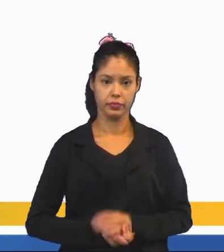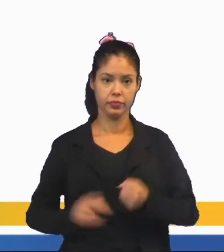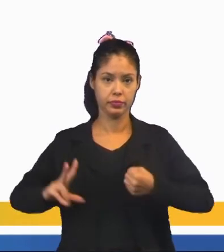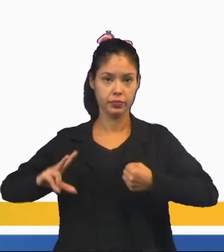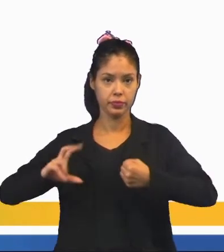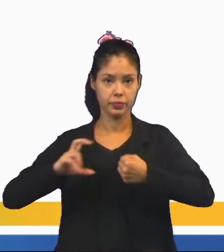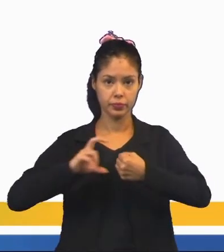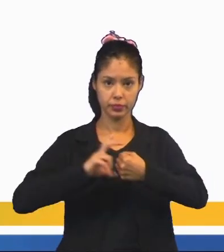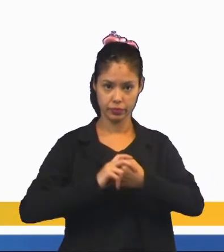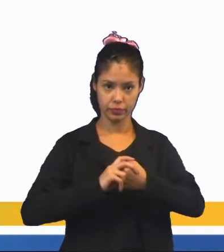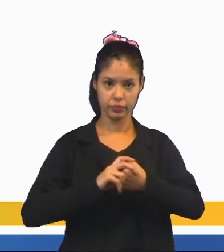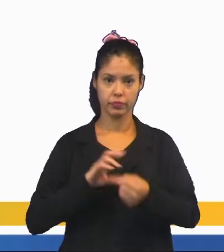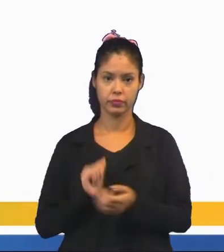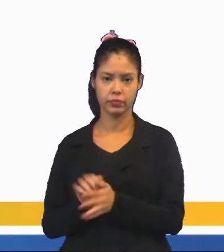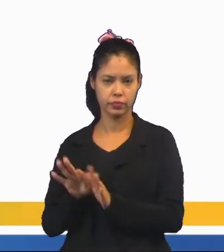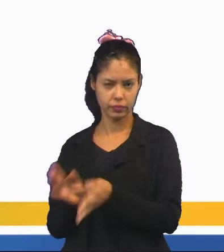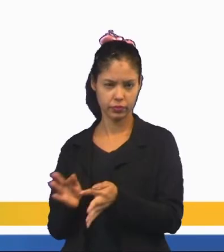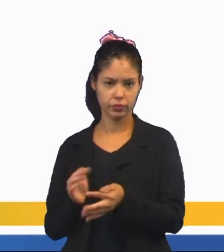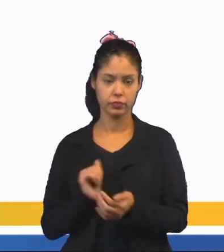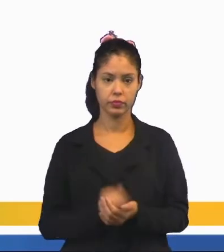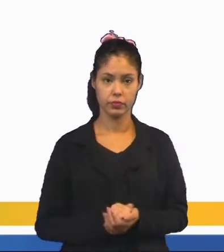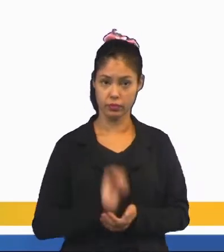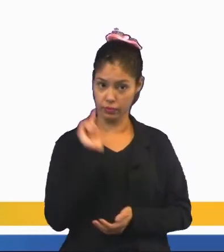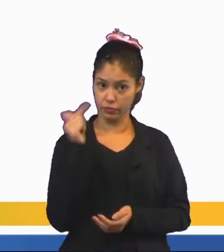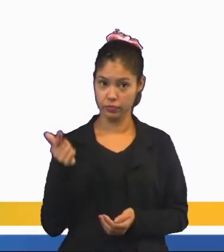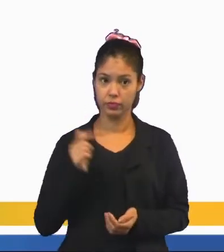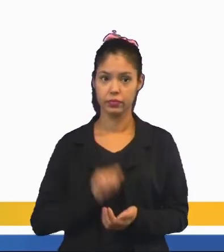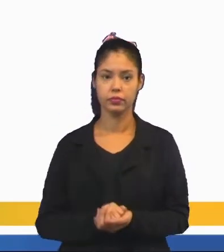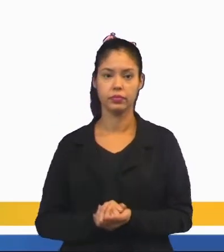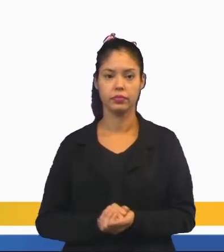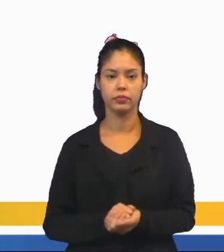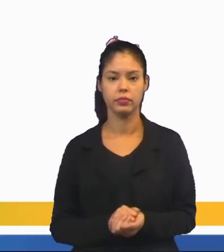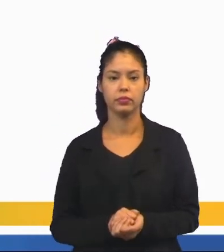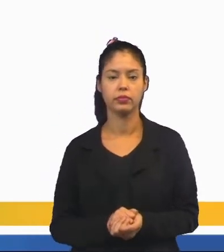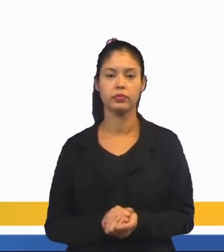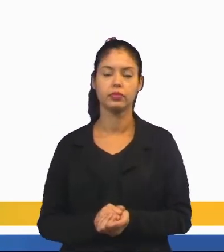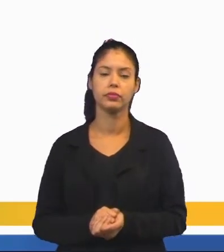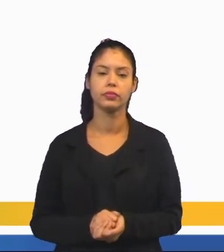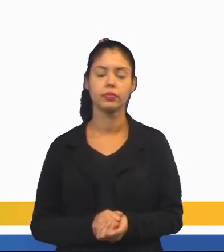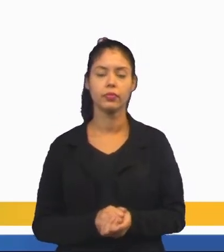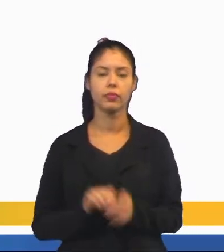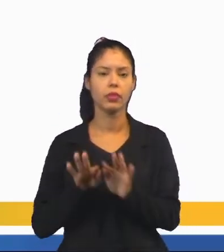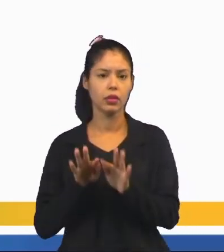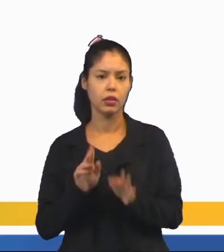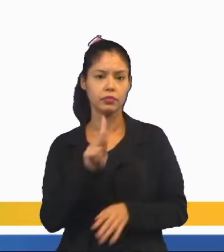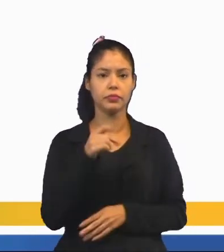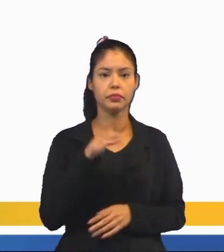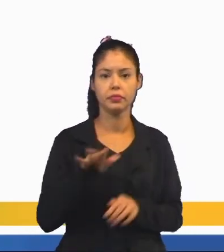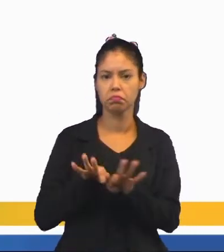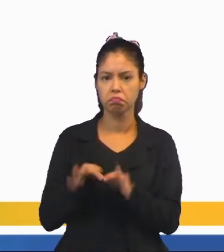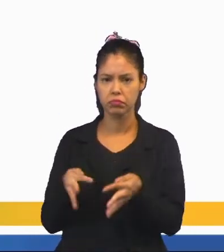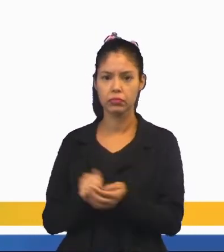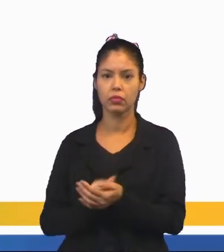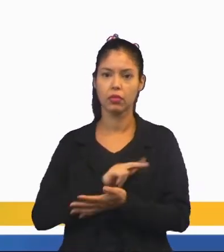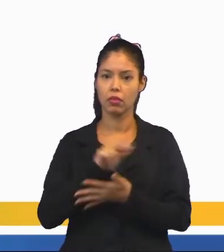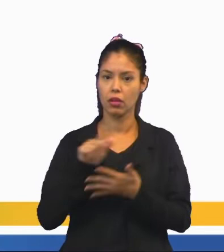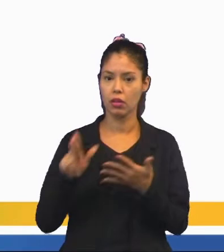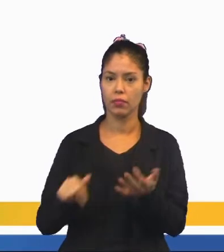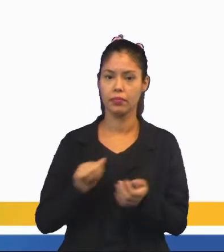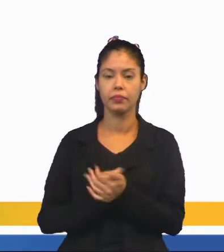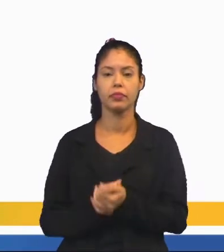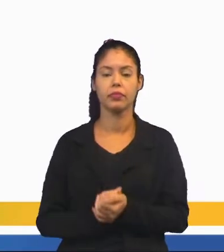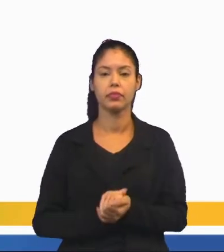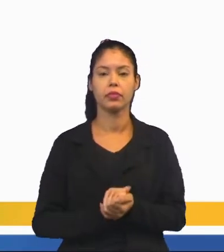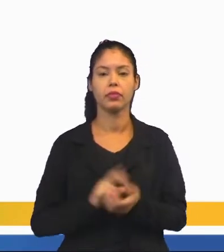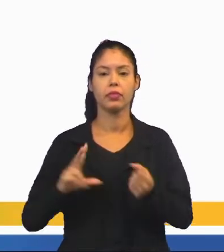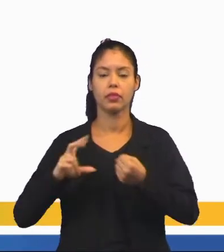O vírus herpes simples, aqui já é uma outra, né? O herpes simples é um dos